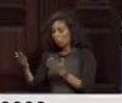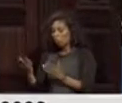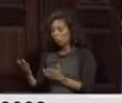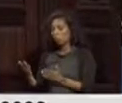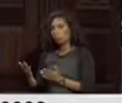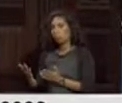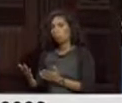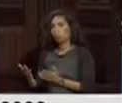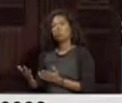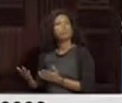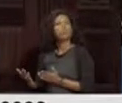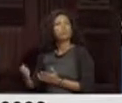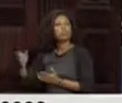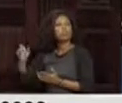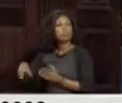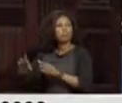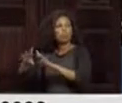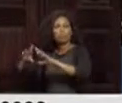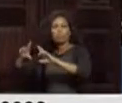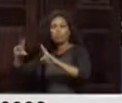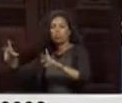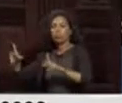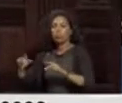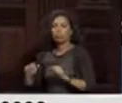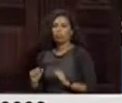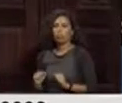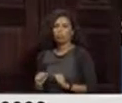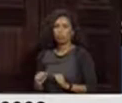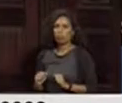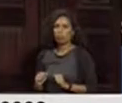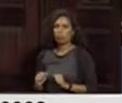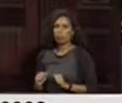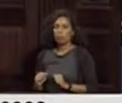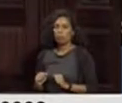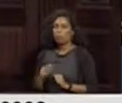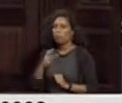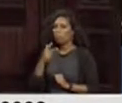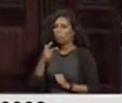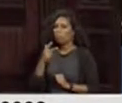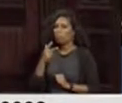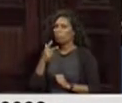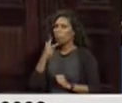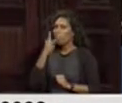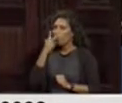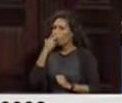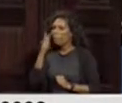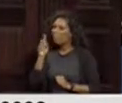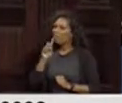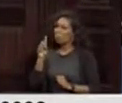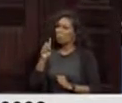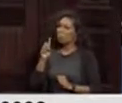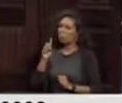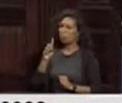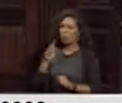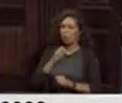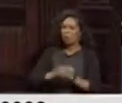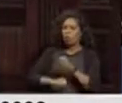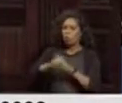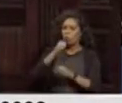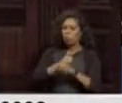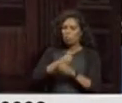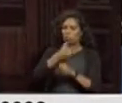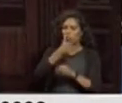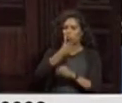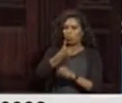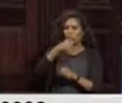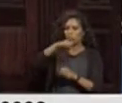alguma ressonância ou alguma coisa parecida com o golpe de 64.